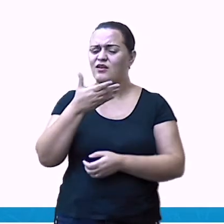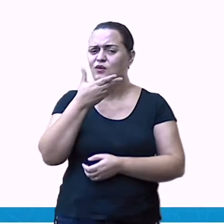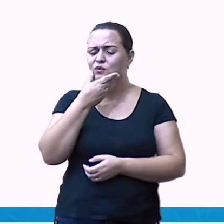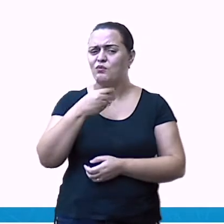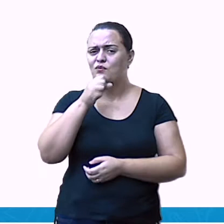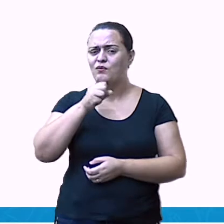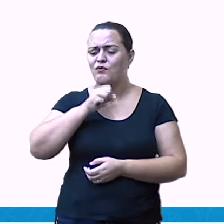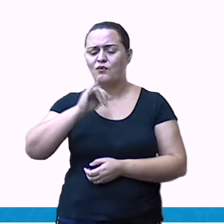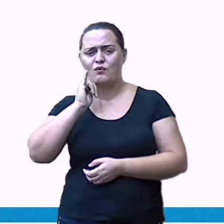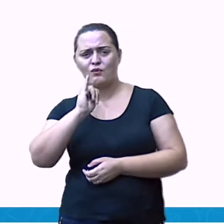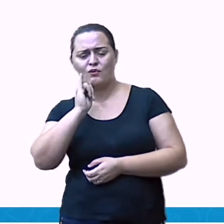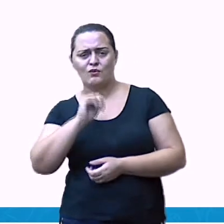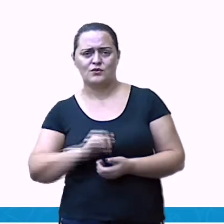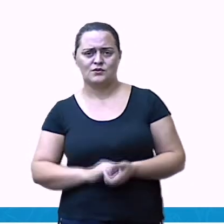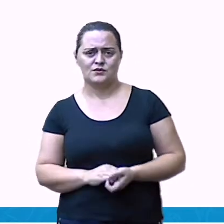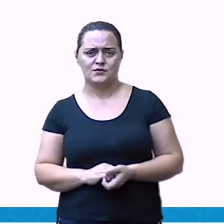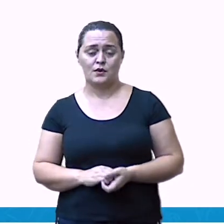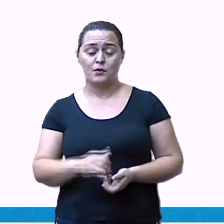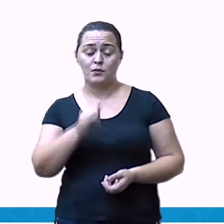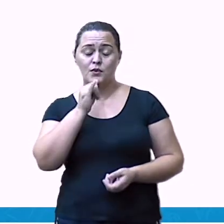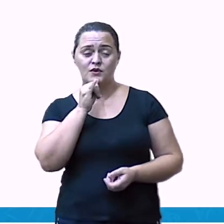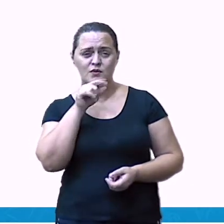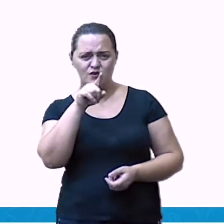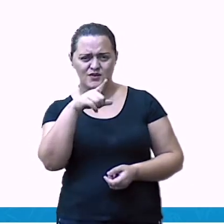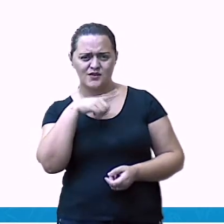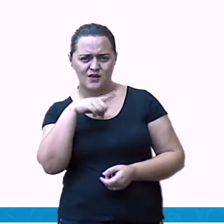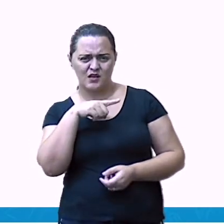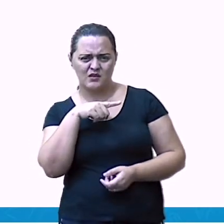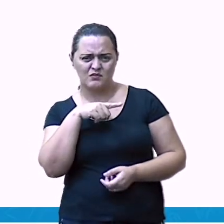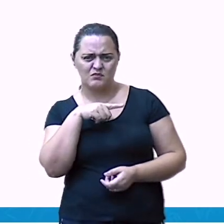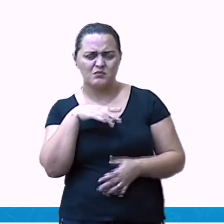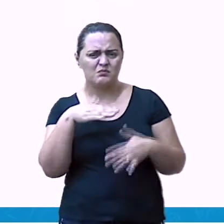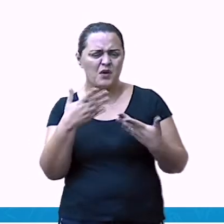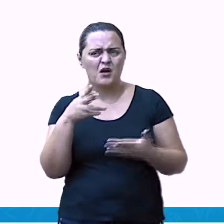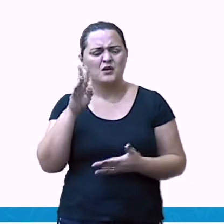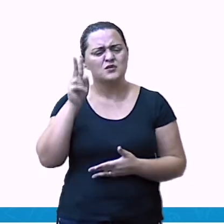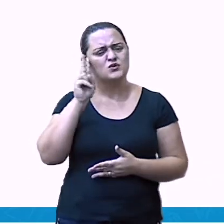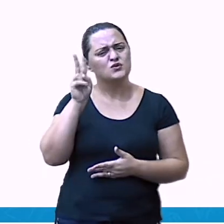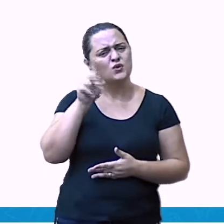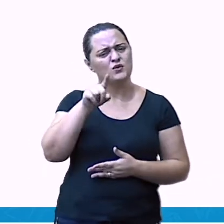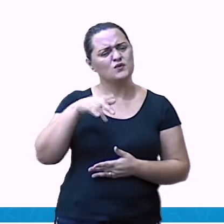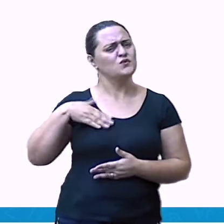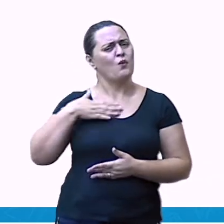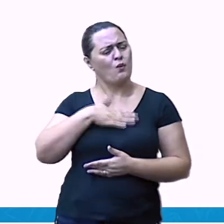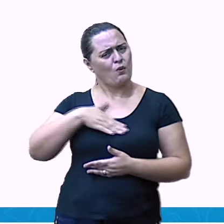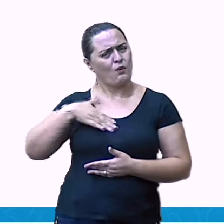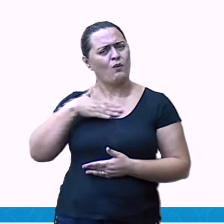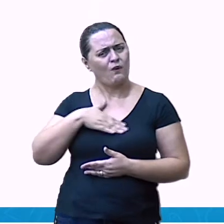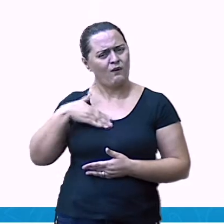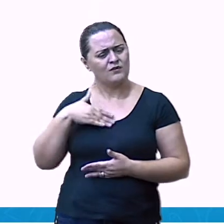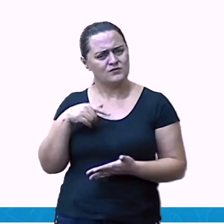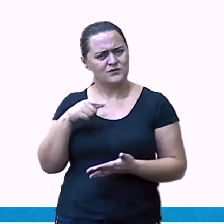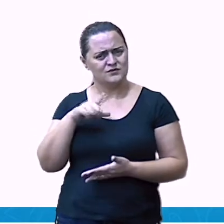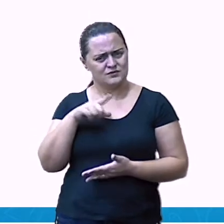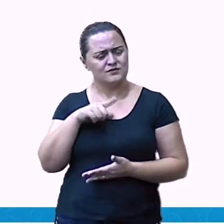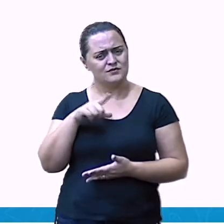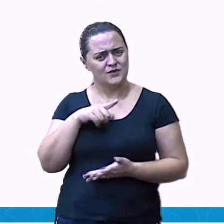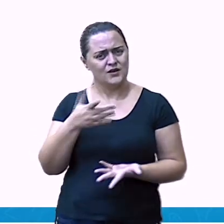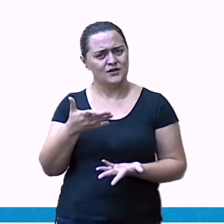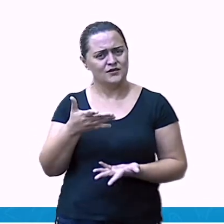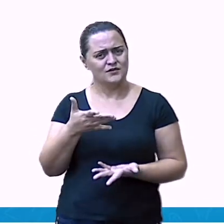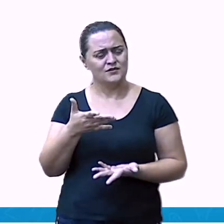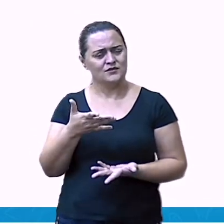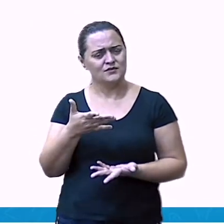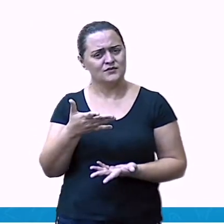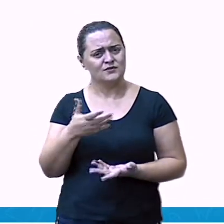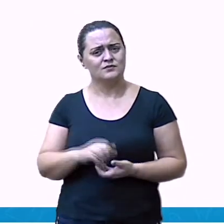Você tem uma história que você gosta muito, que você está sempre lendo ou pedindo alguém para contar?